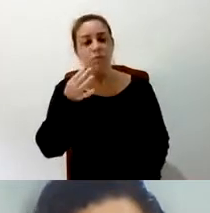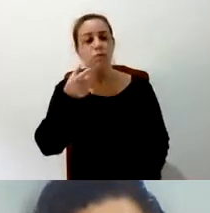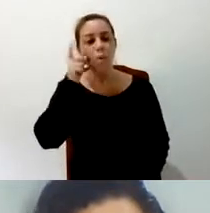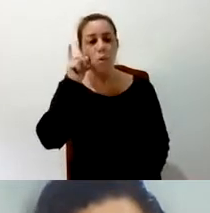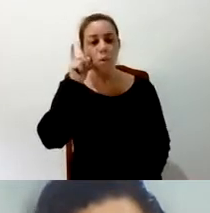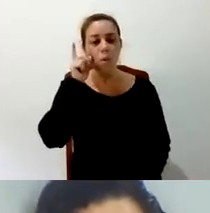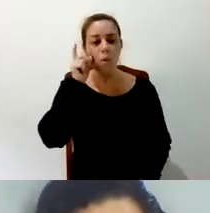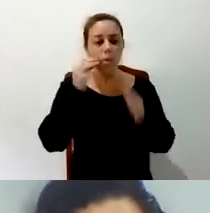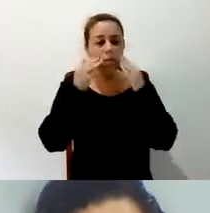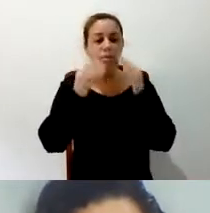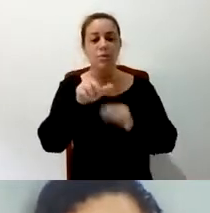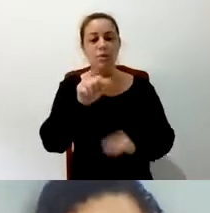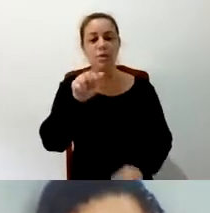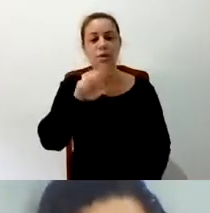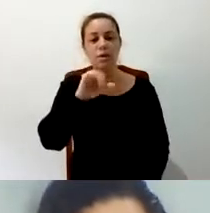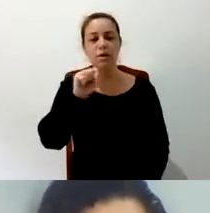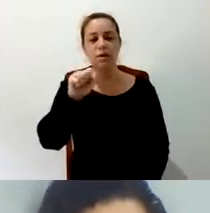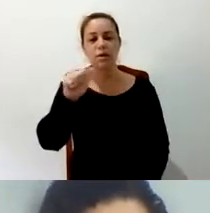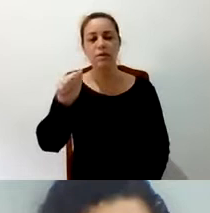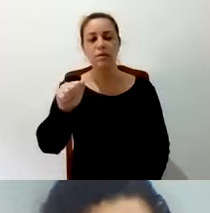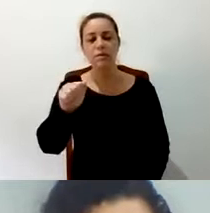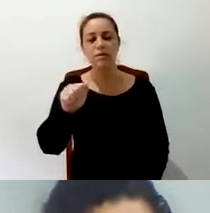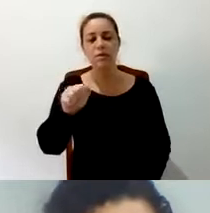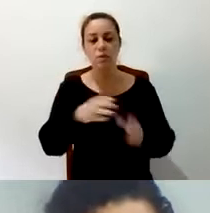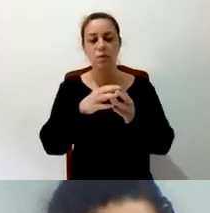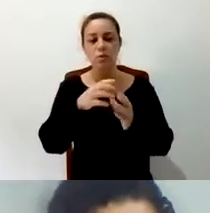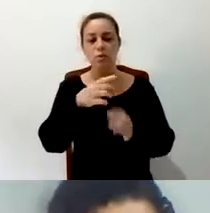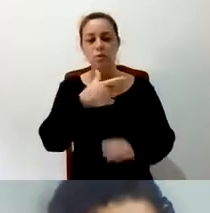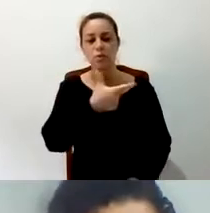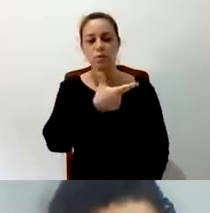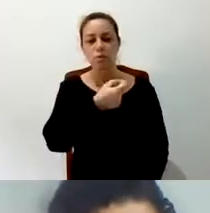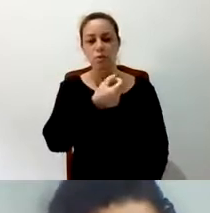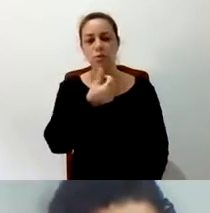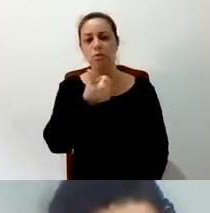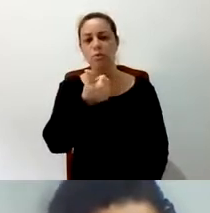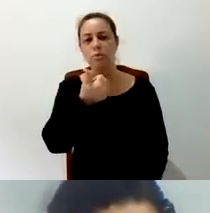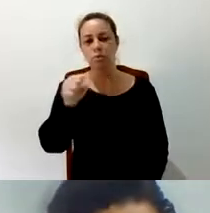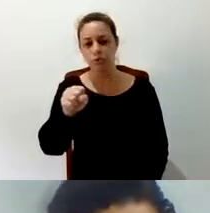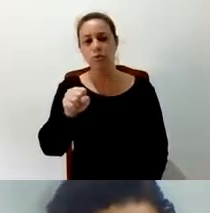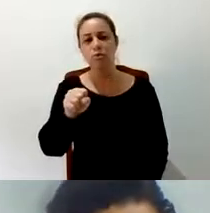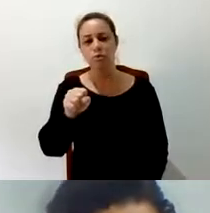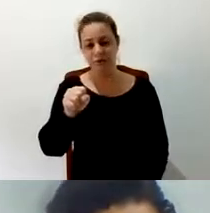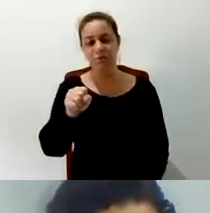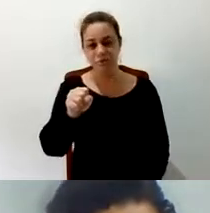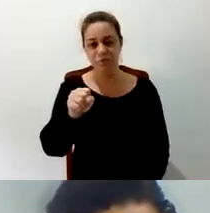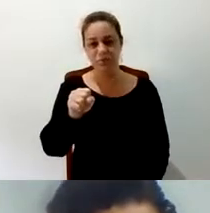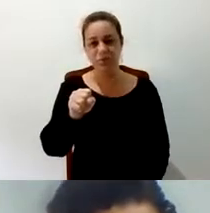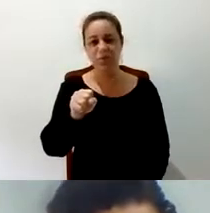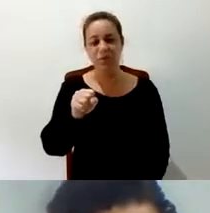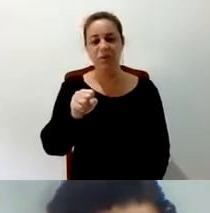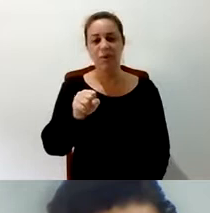da Larissa. Ela é da turma de 2018 e ela é arquiteta. Cheguei depois. Ela já